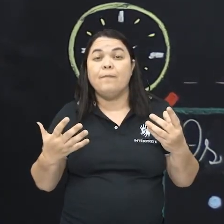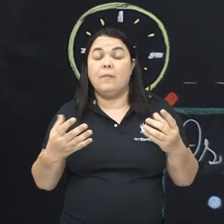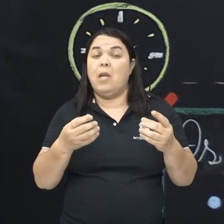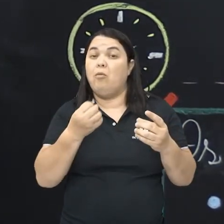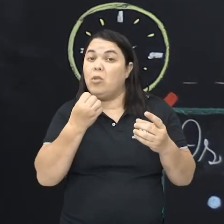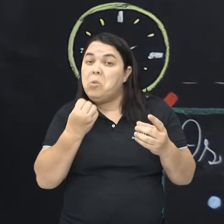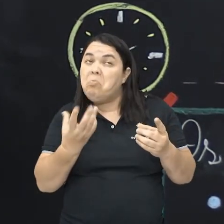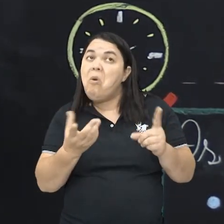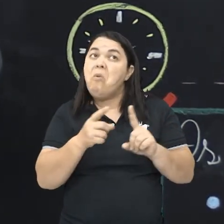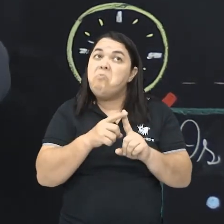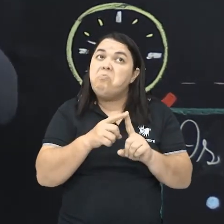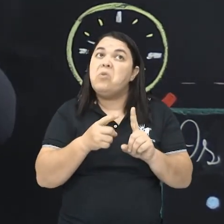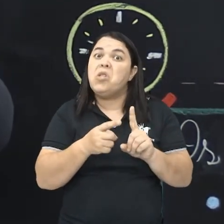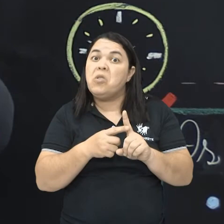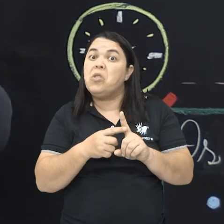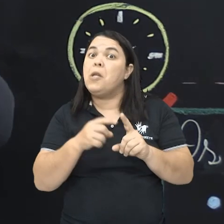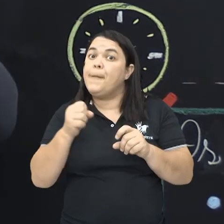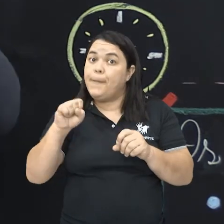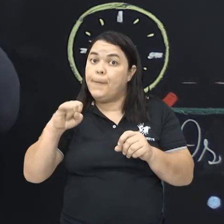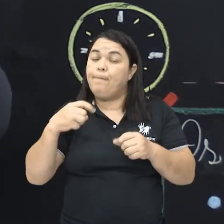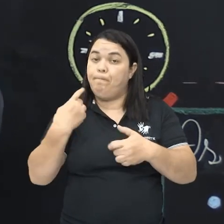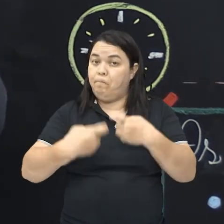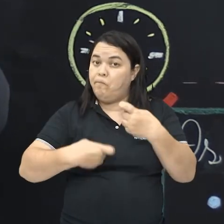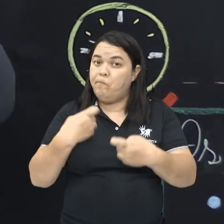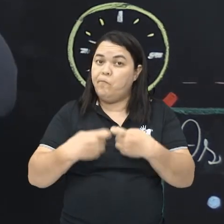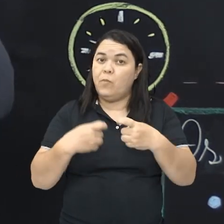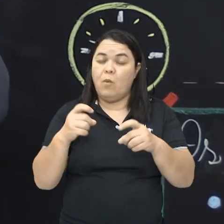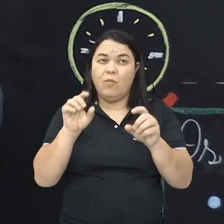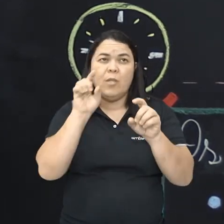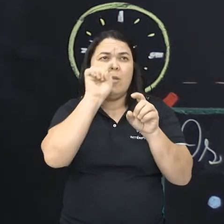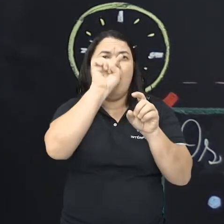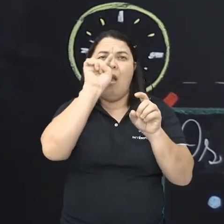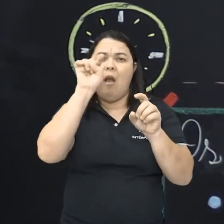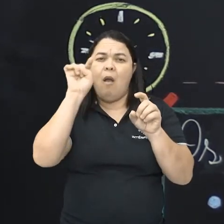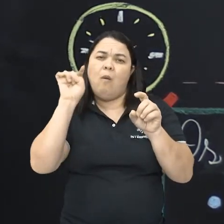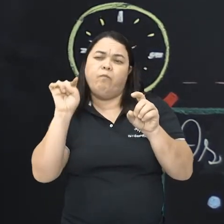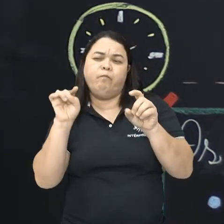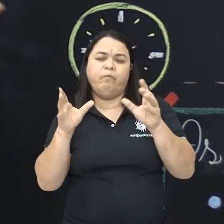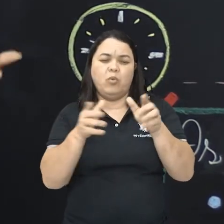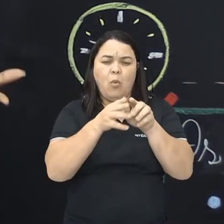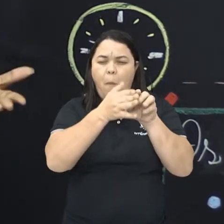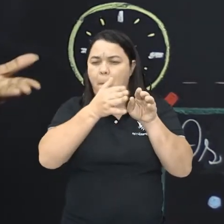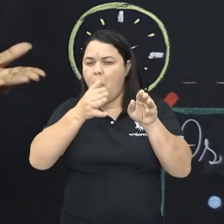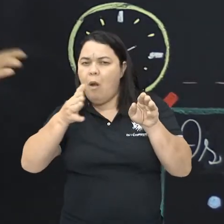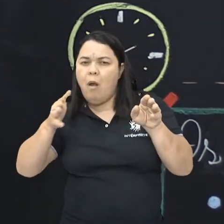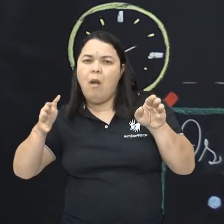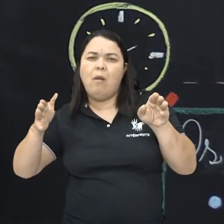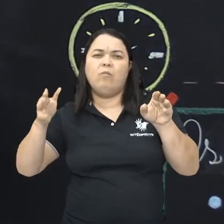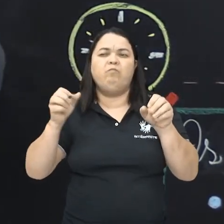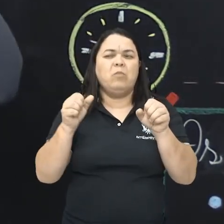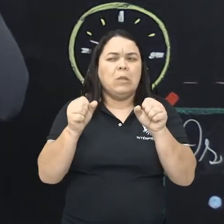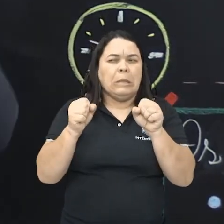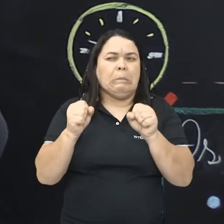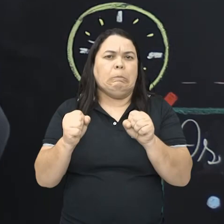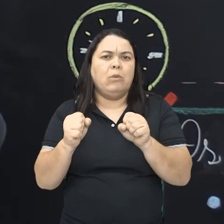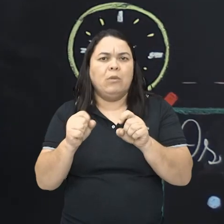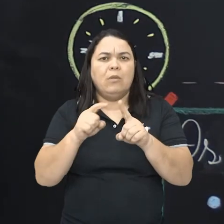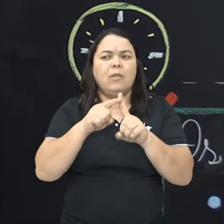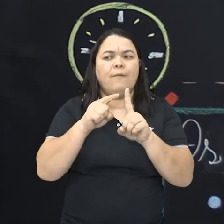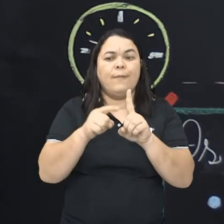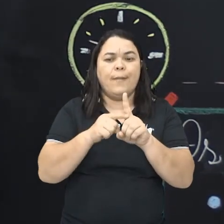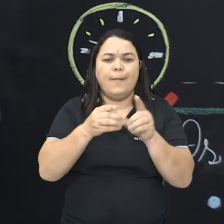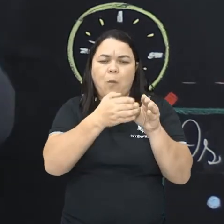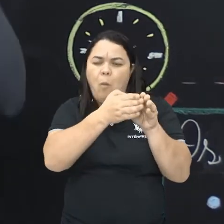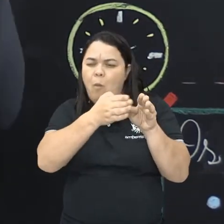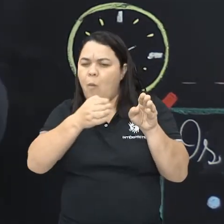fértil. Considera-se alguns dias antes, alguns dias depois, chamado período fértil. Então, muitas mulheres optam por não ter relação nesse